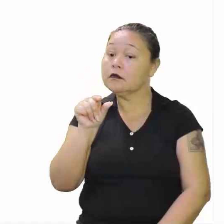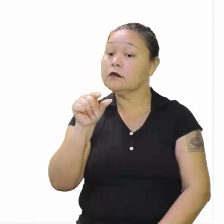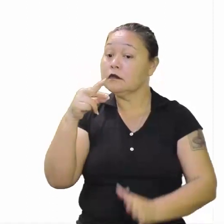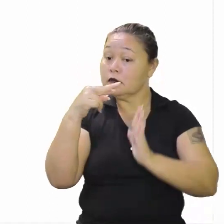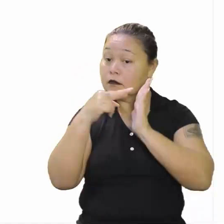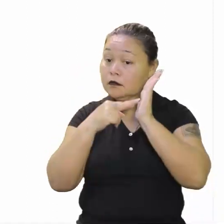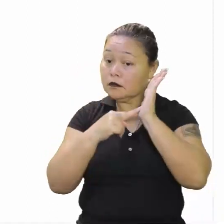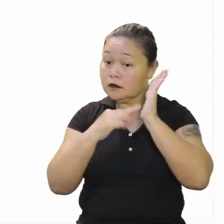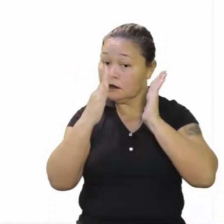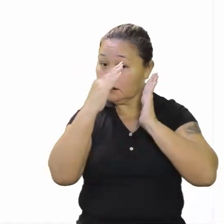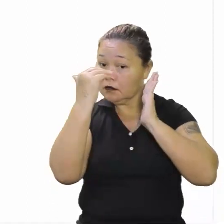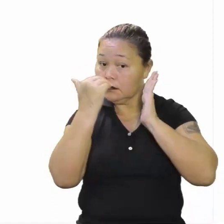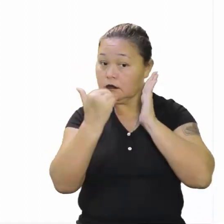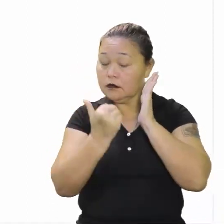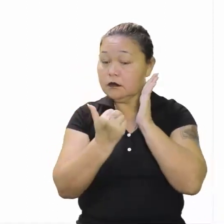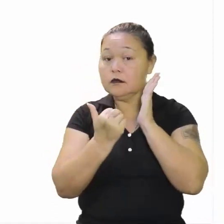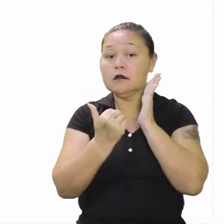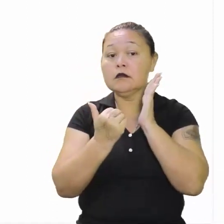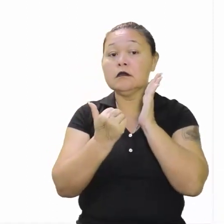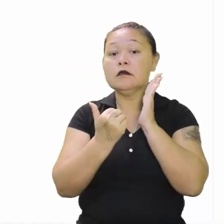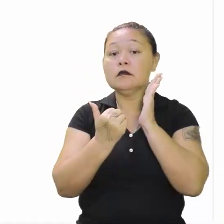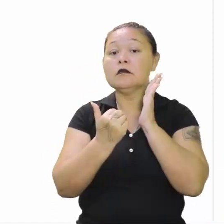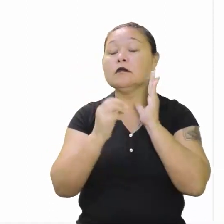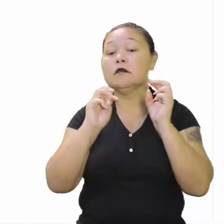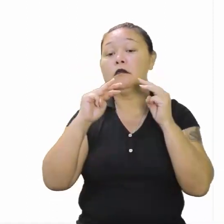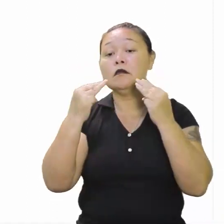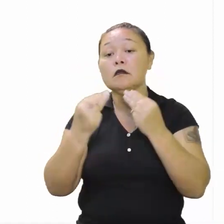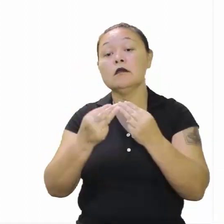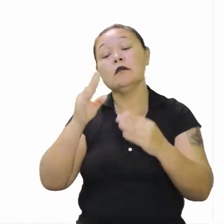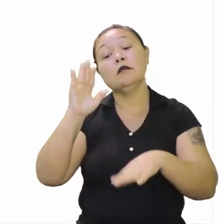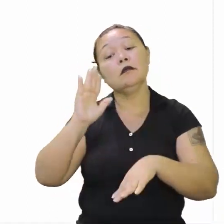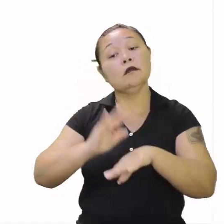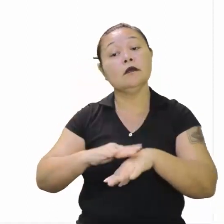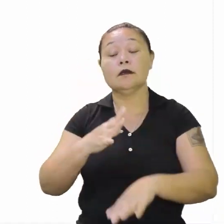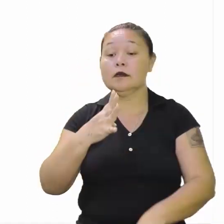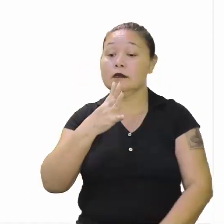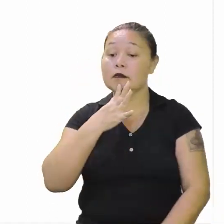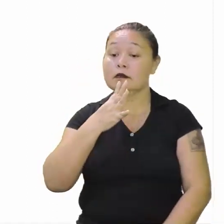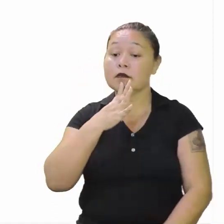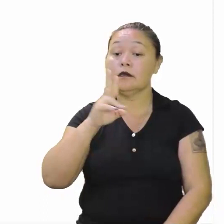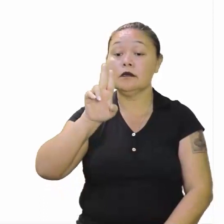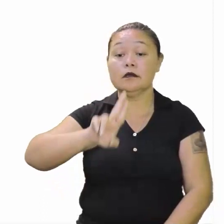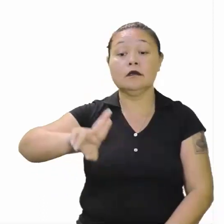padrão. E o padrão de massa mais conhecido, utilizado